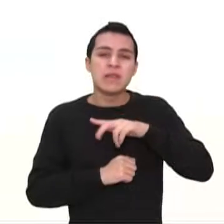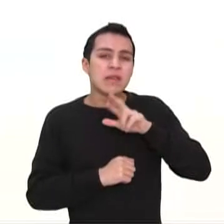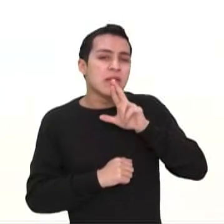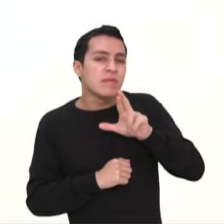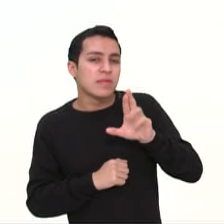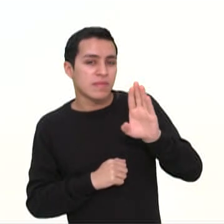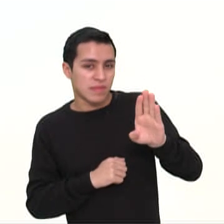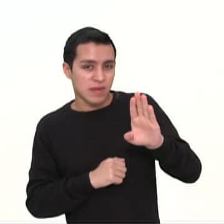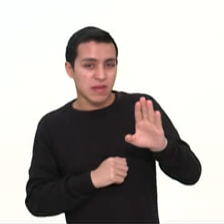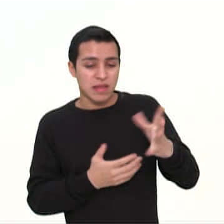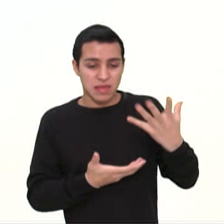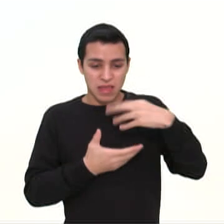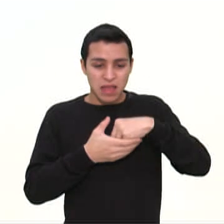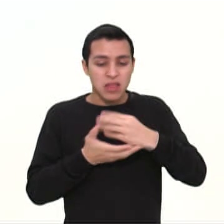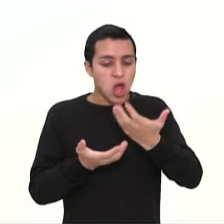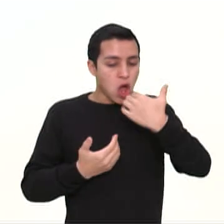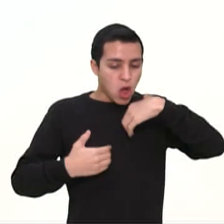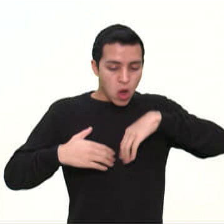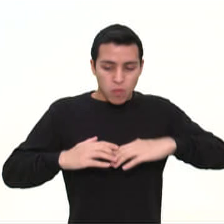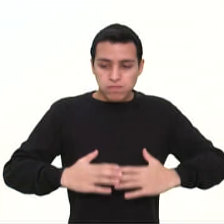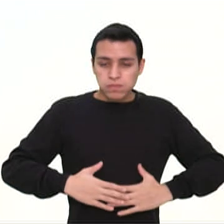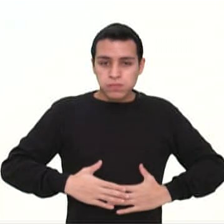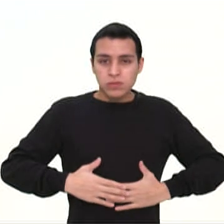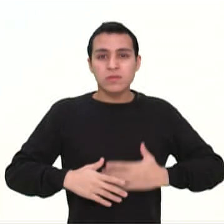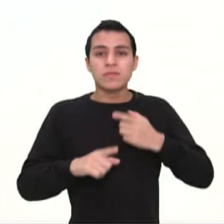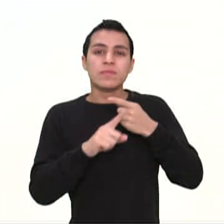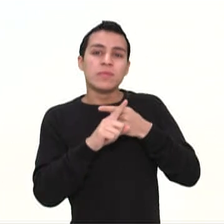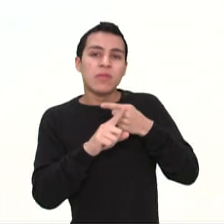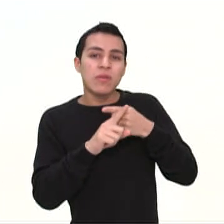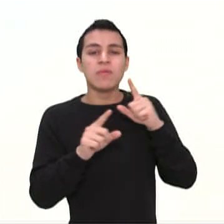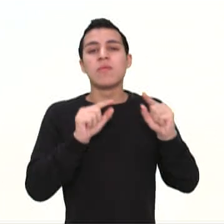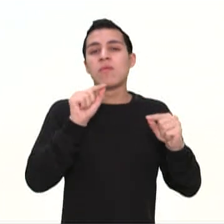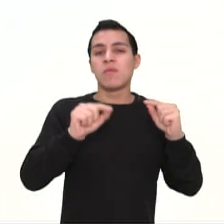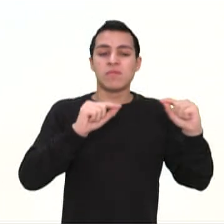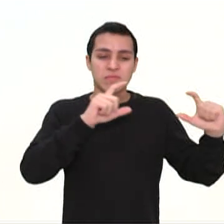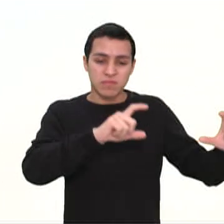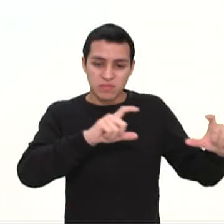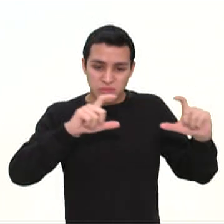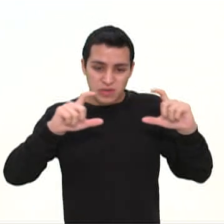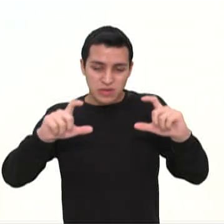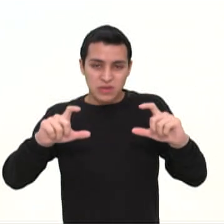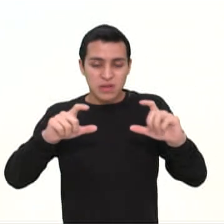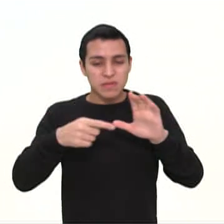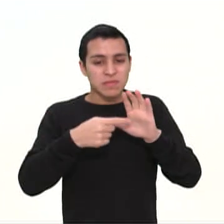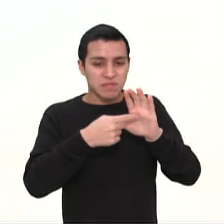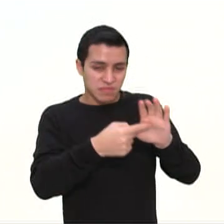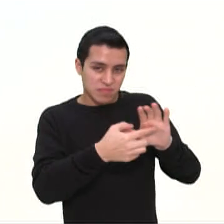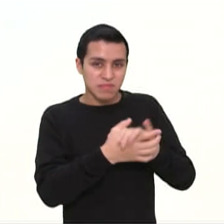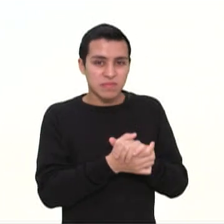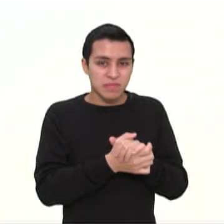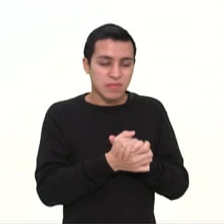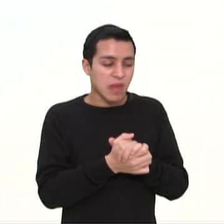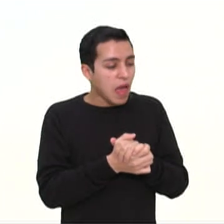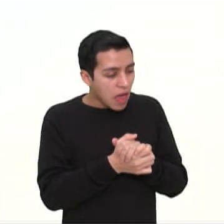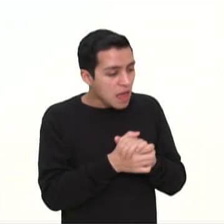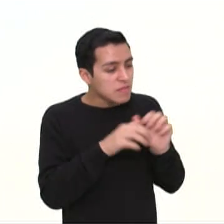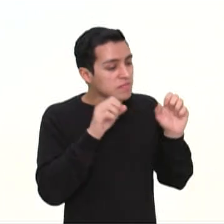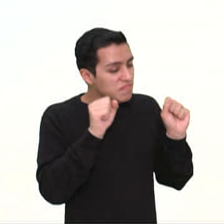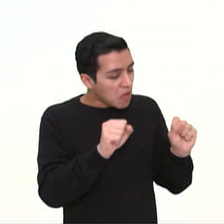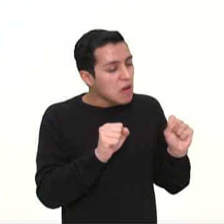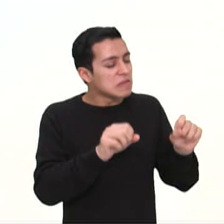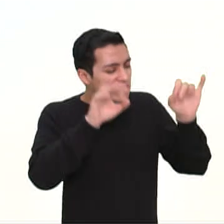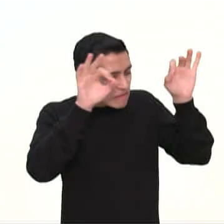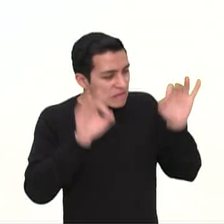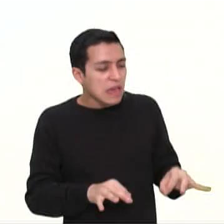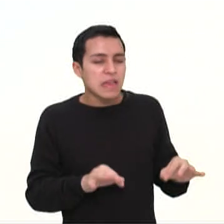B. Está no estômago dele. Quando no quadrinho, novamente, ele está deitado e o John pergunta, ele diz, pode apostar que